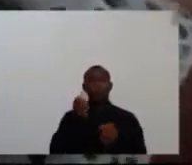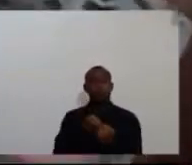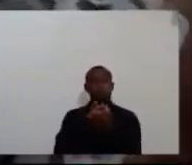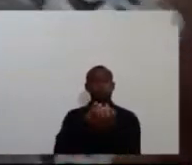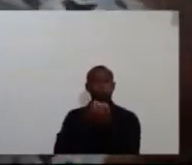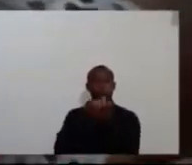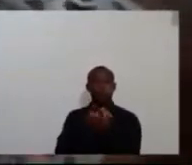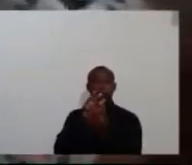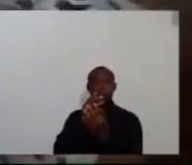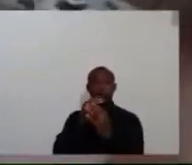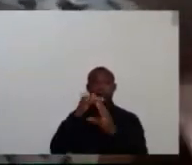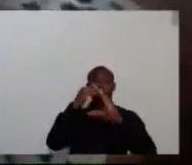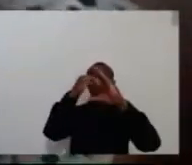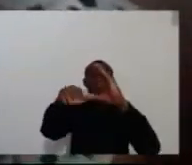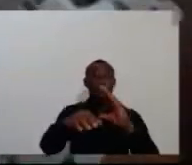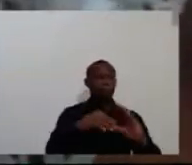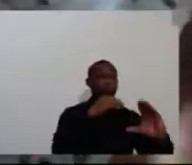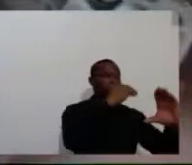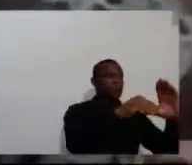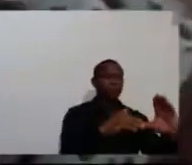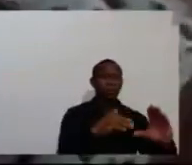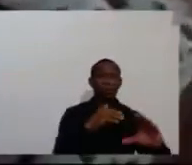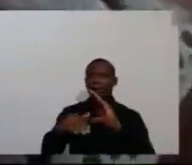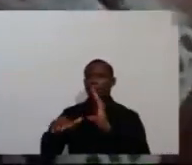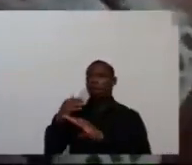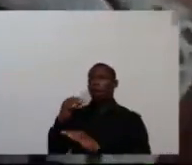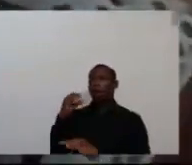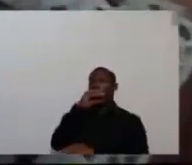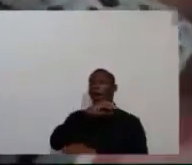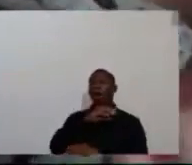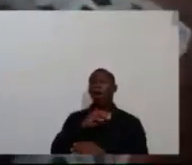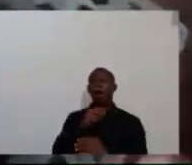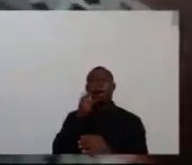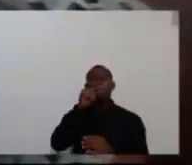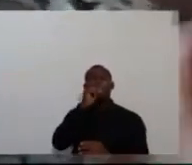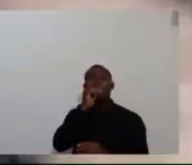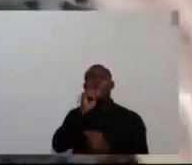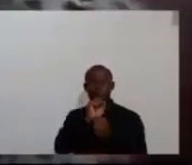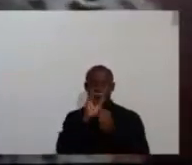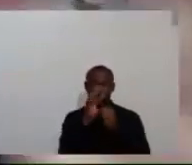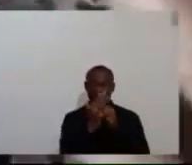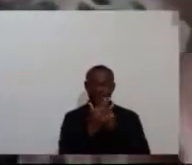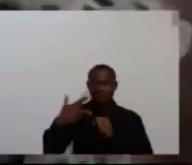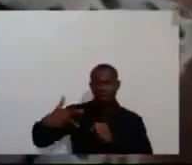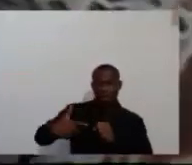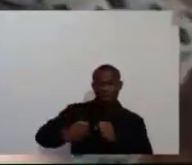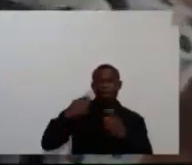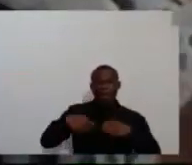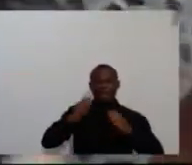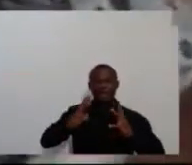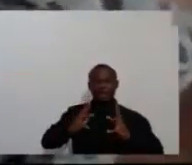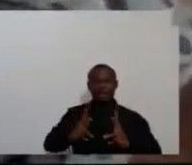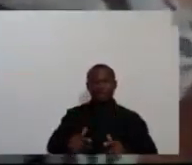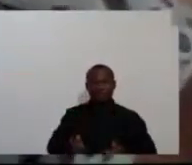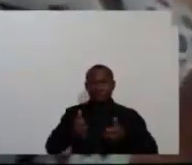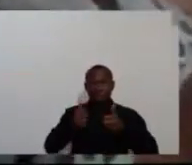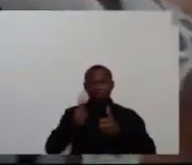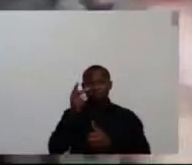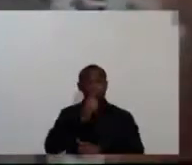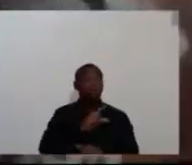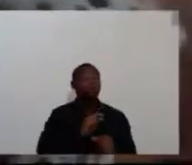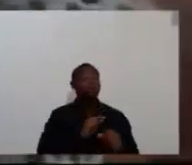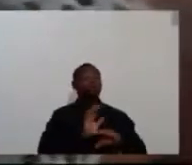estudo sobre uma vacina, sobre uma doença, que chegou tão rápido nos outros lugares, porque está cada vez a tecnologia, a ciência mais